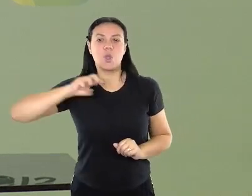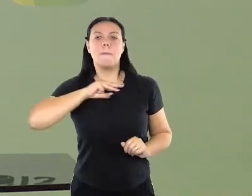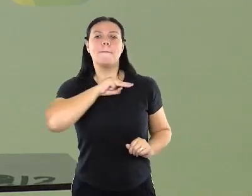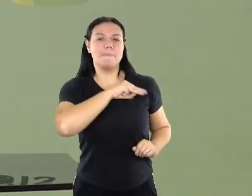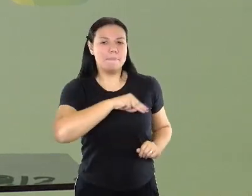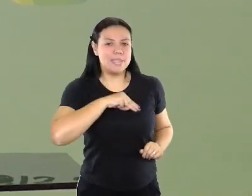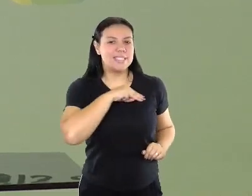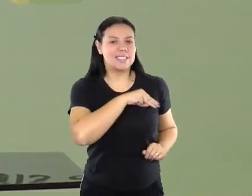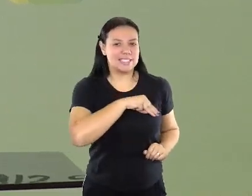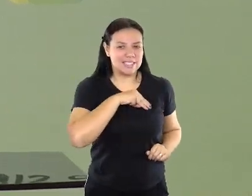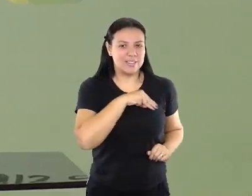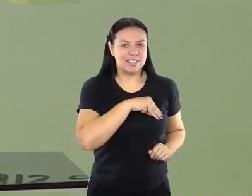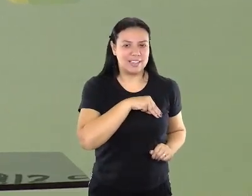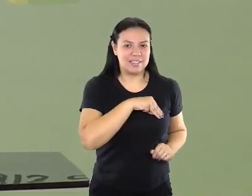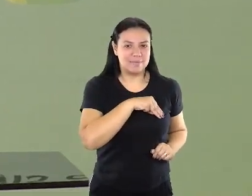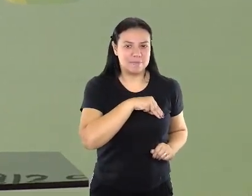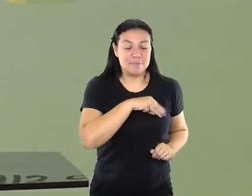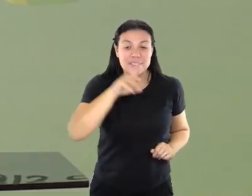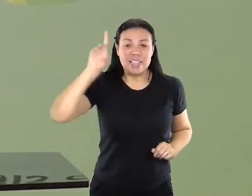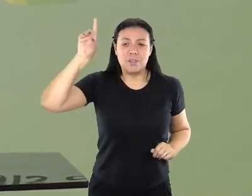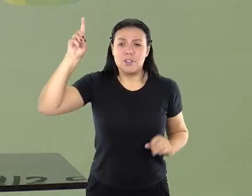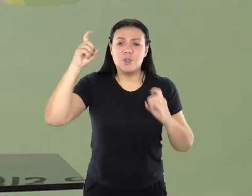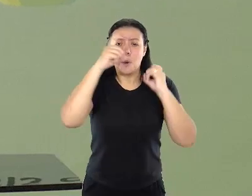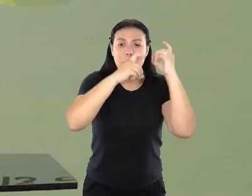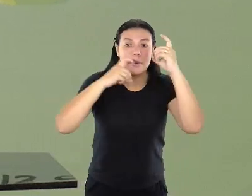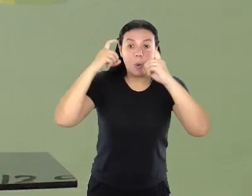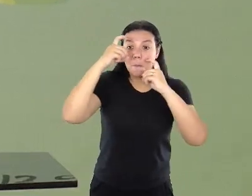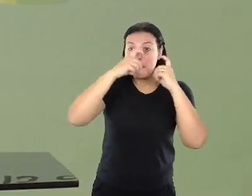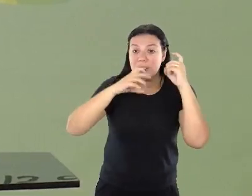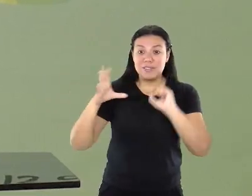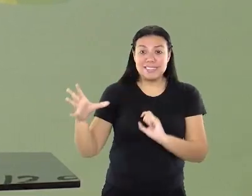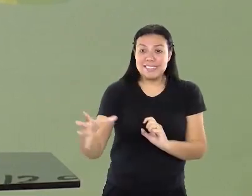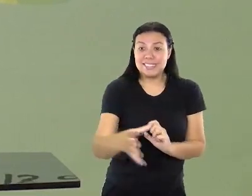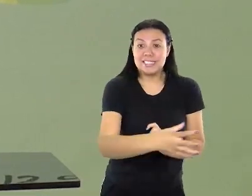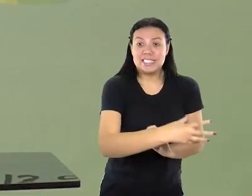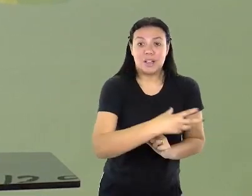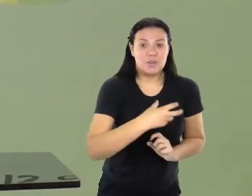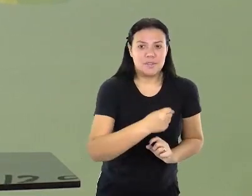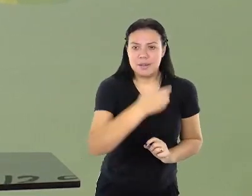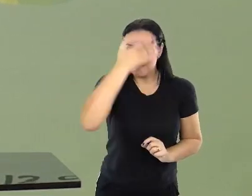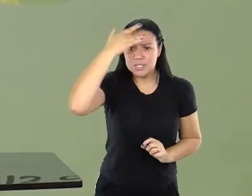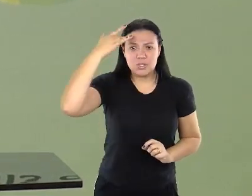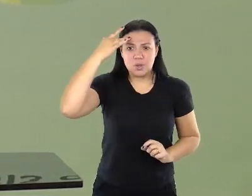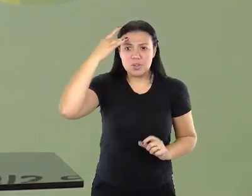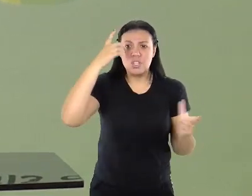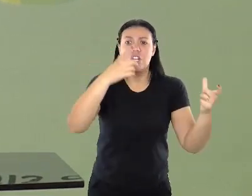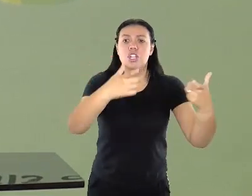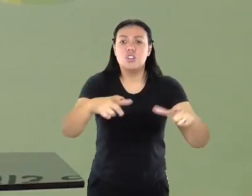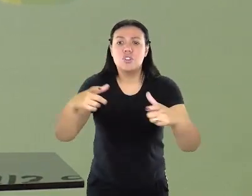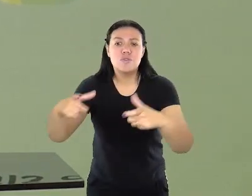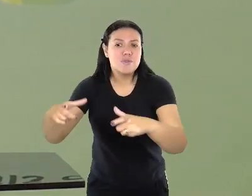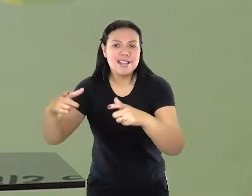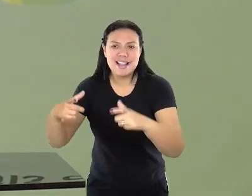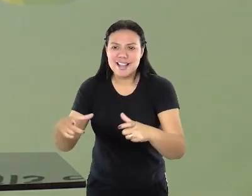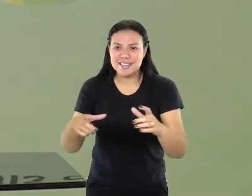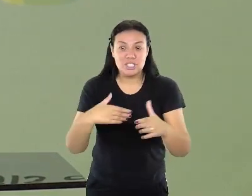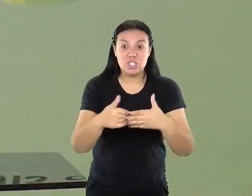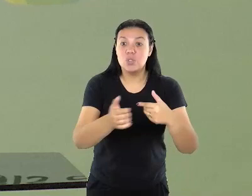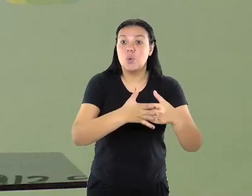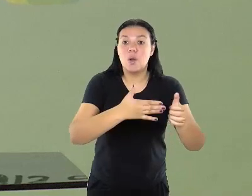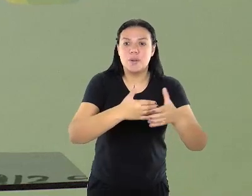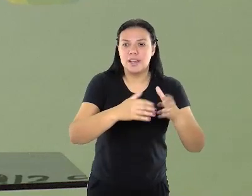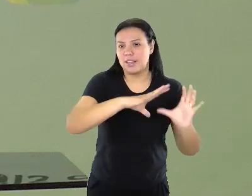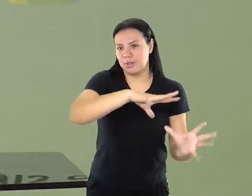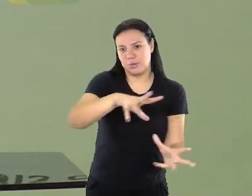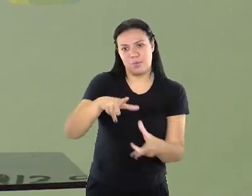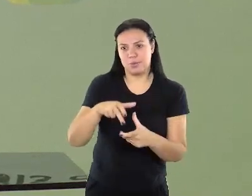que está preocupado em salvar pessoas de todas as tribos, línguas e nações.